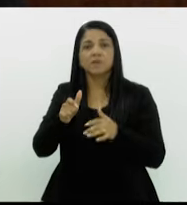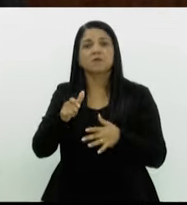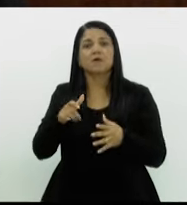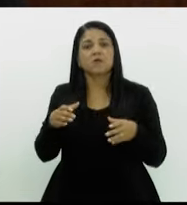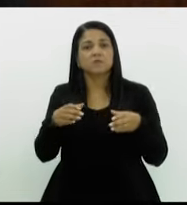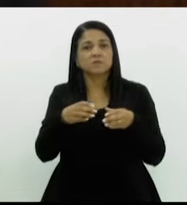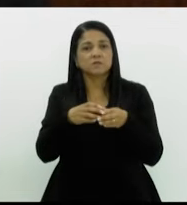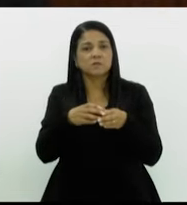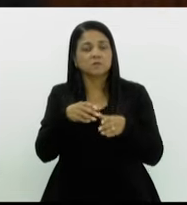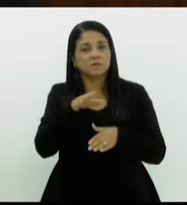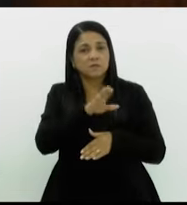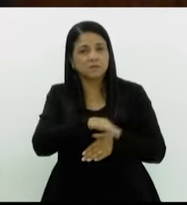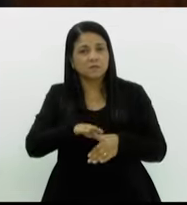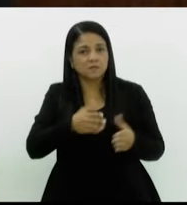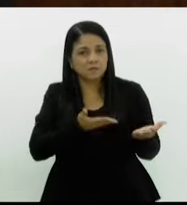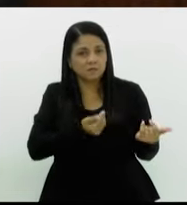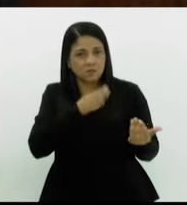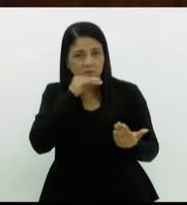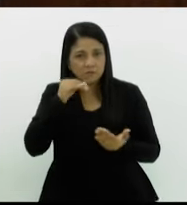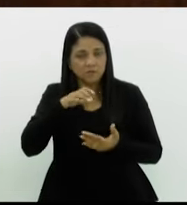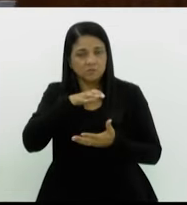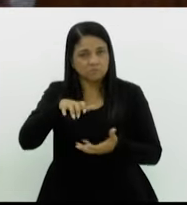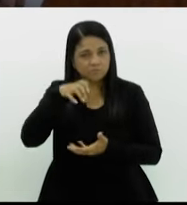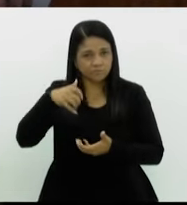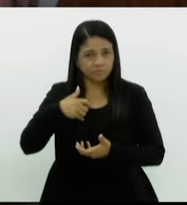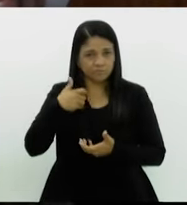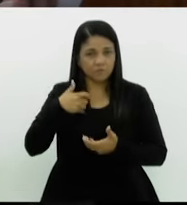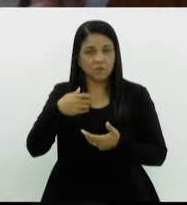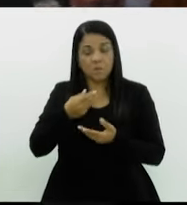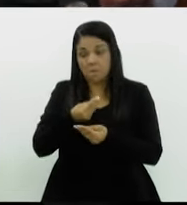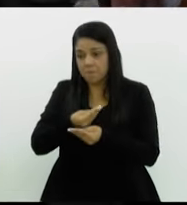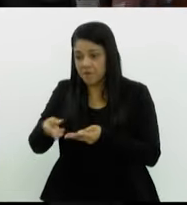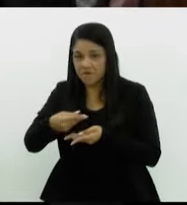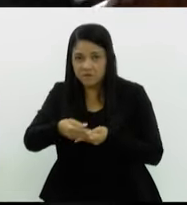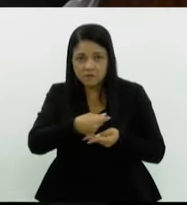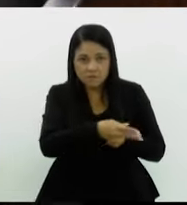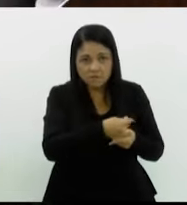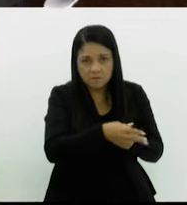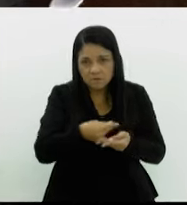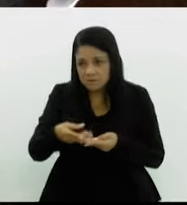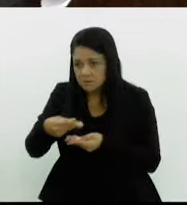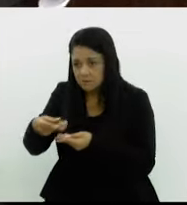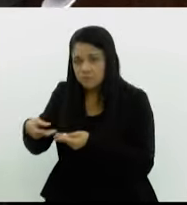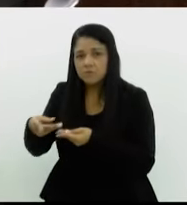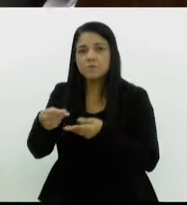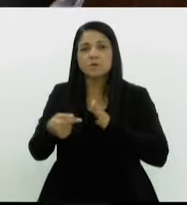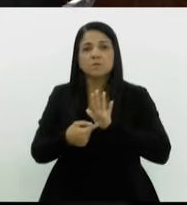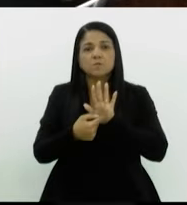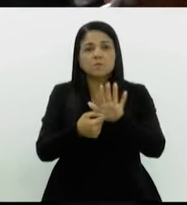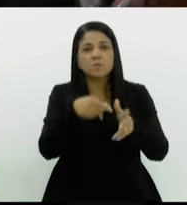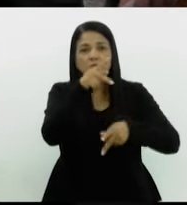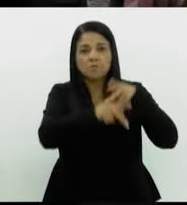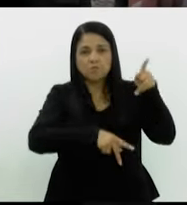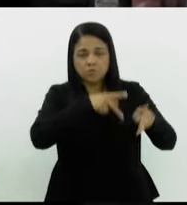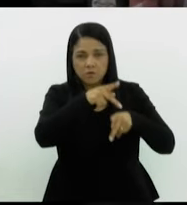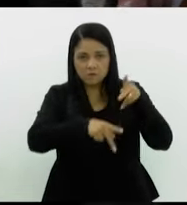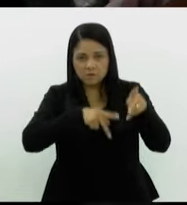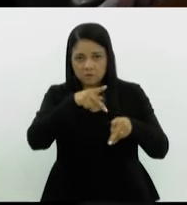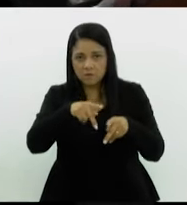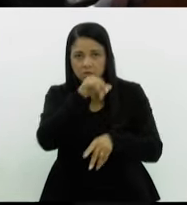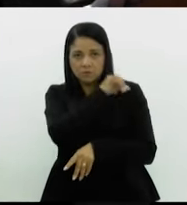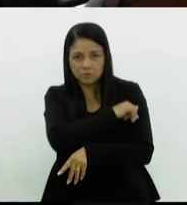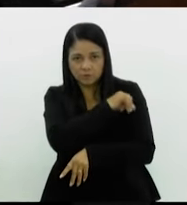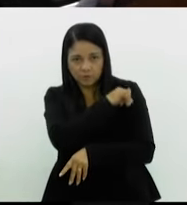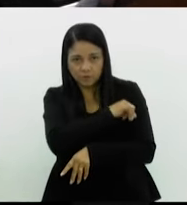Idosa, fazendo uma panfletagem para mostrar para a população do Estado do Rio de Janeiro